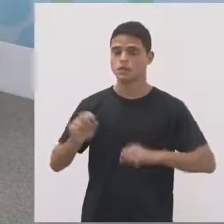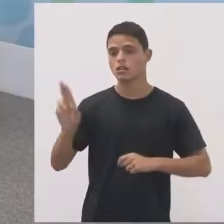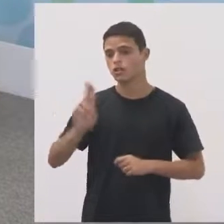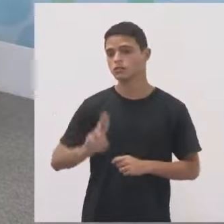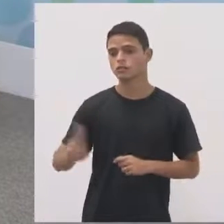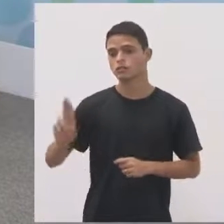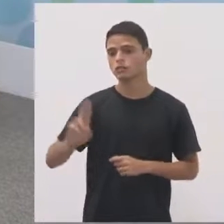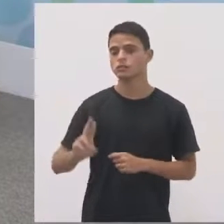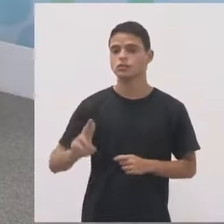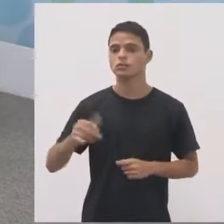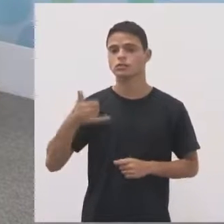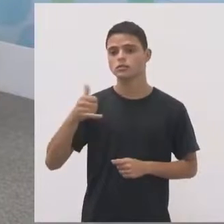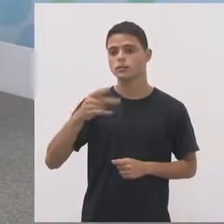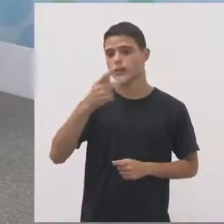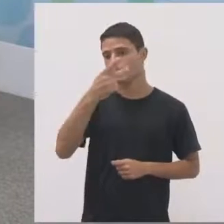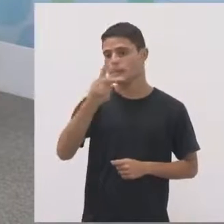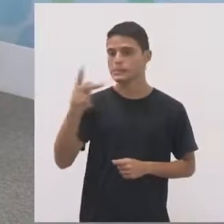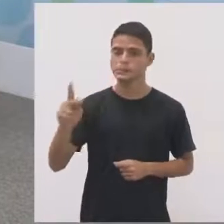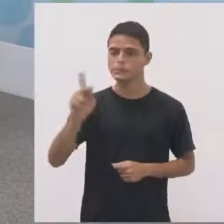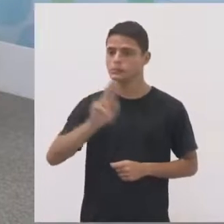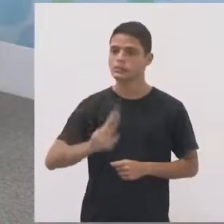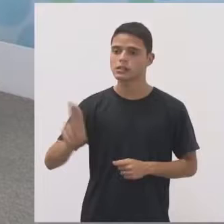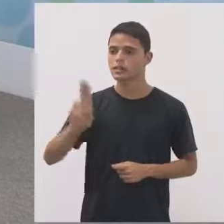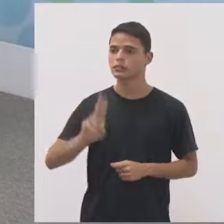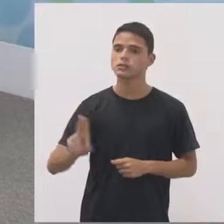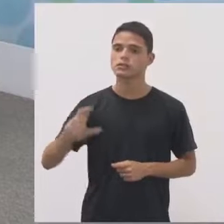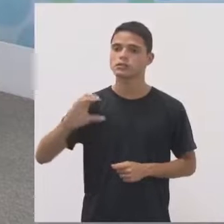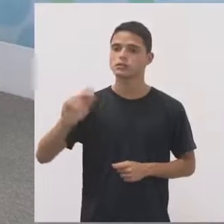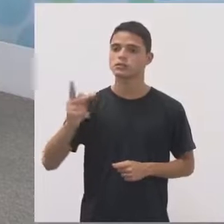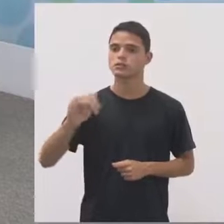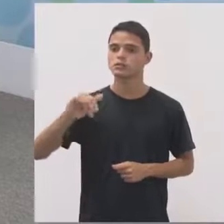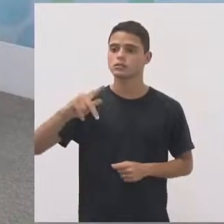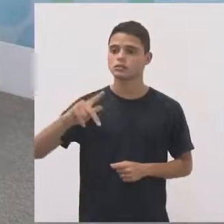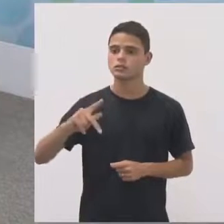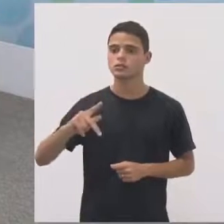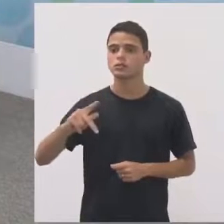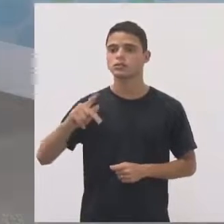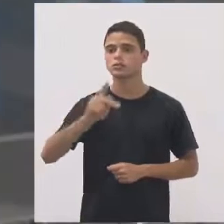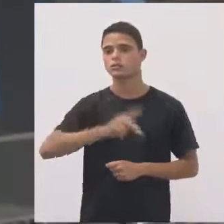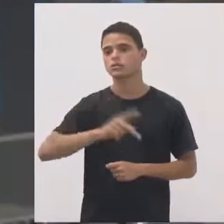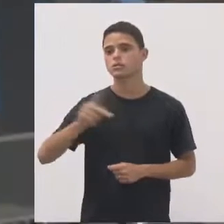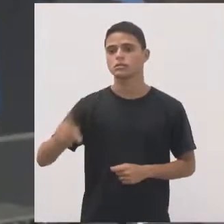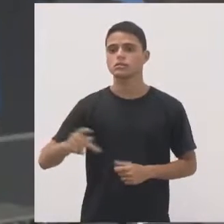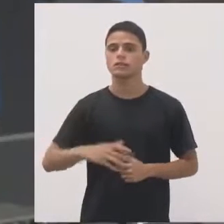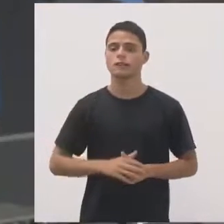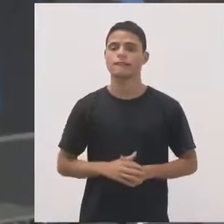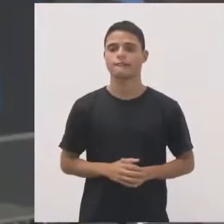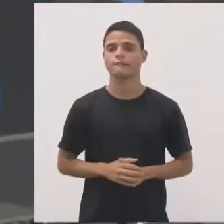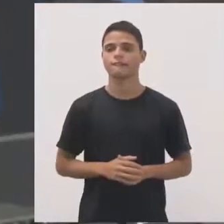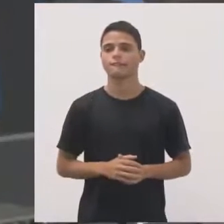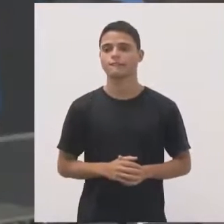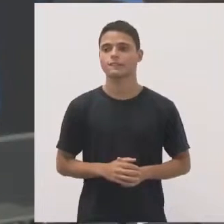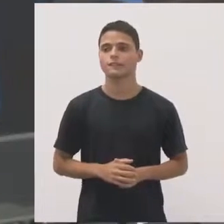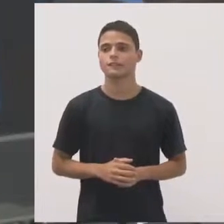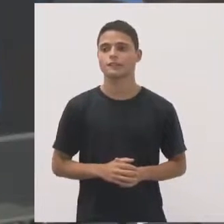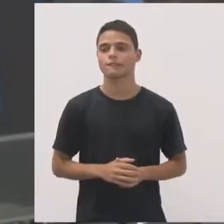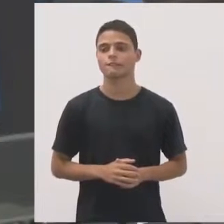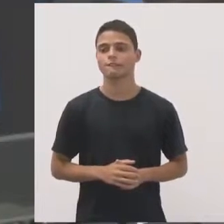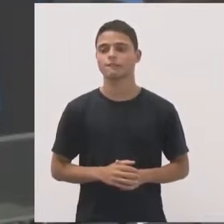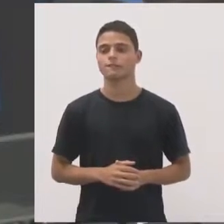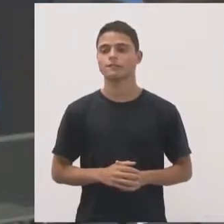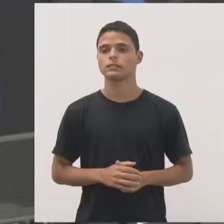chip do professor, né? Sim, para fazer aquela gambiarra. Quebra o galho, né? Mas vai quebrar o